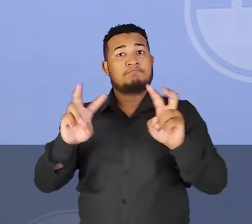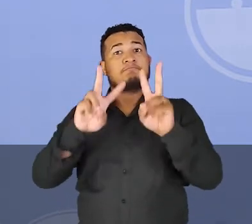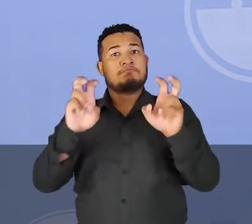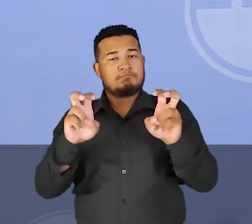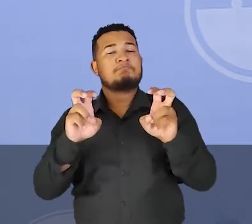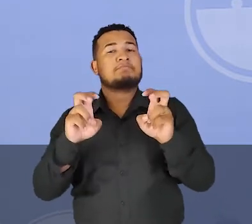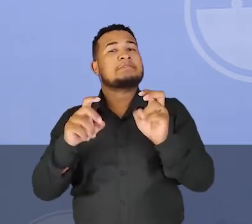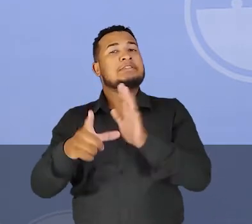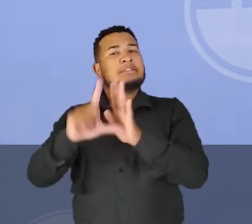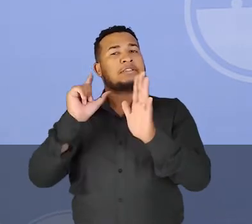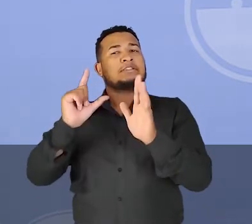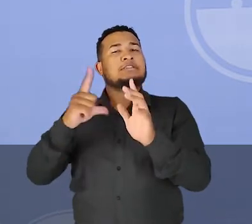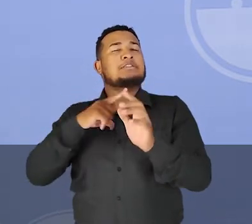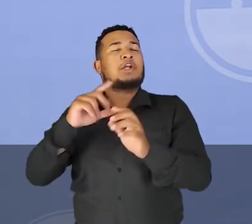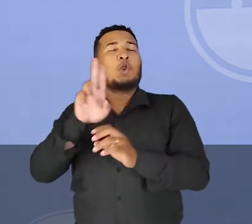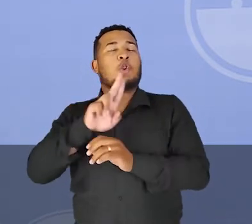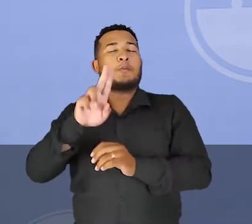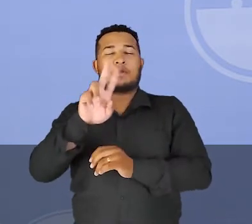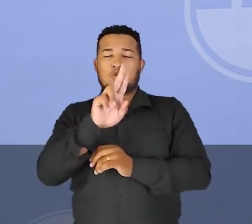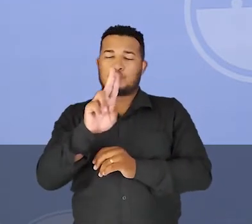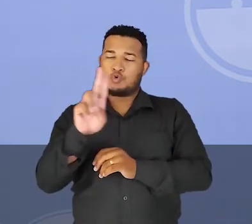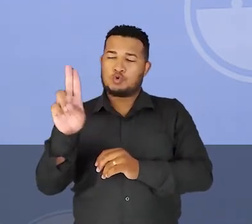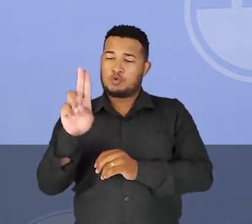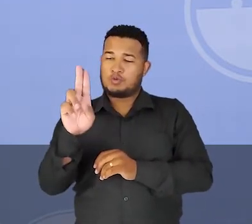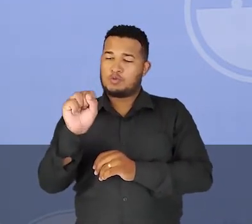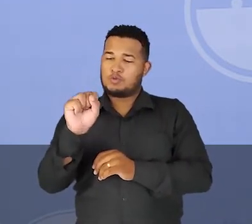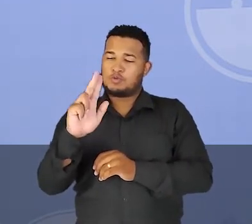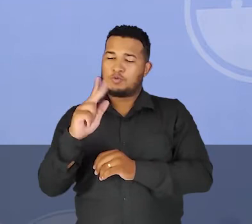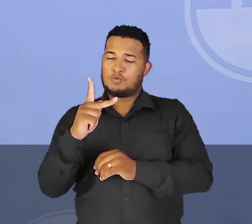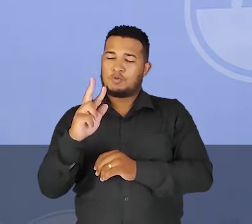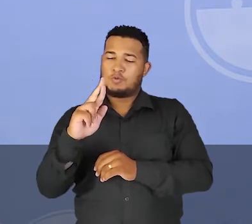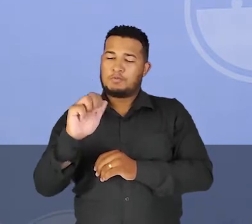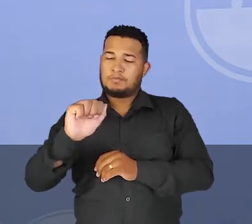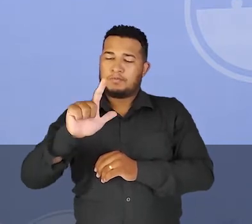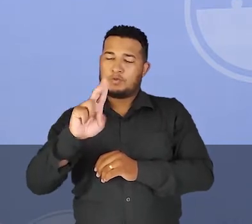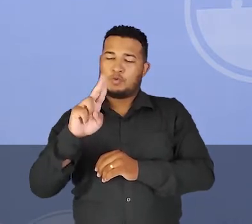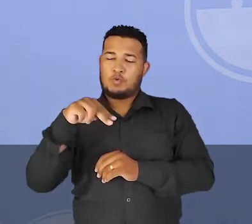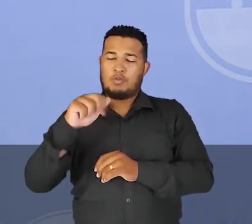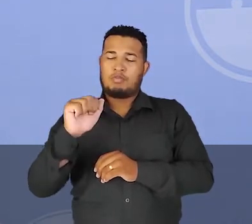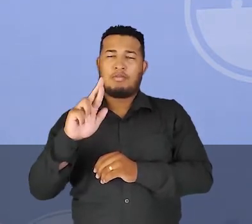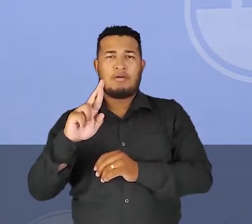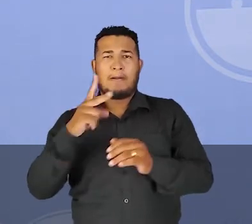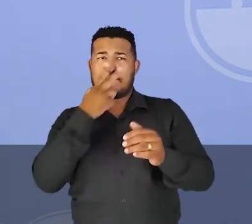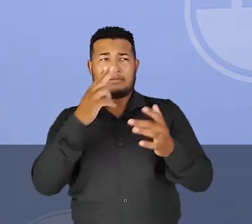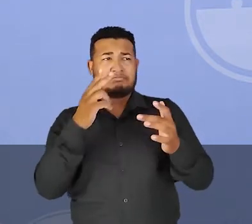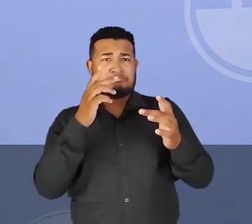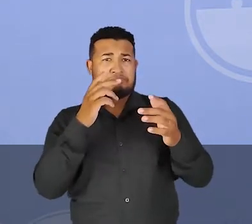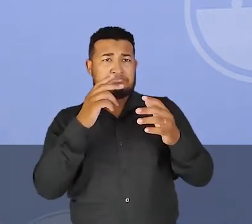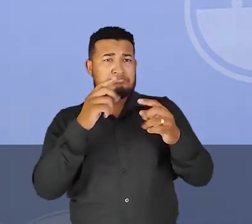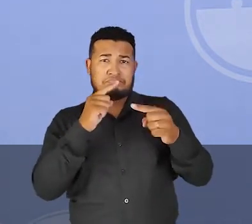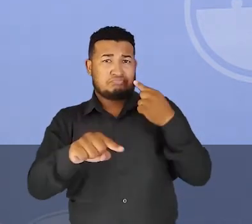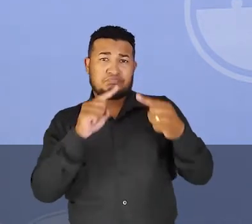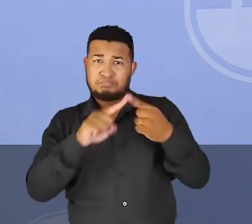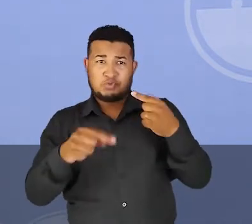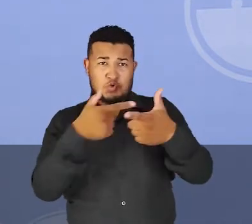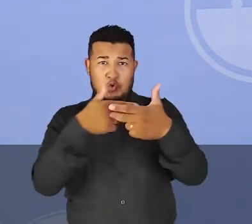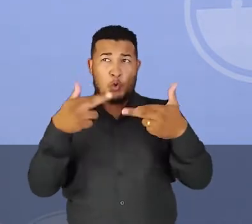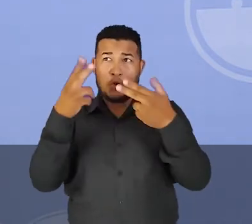colocados no momento do mundo supralunar não condizesse com isso que nós estamos